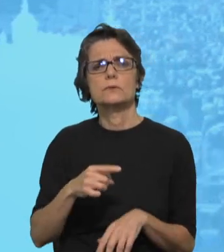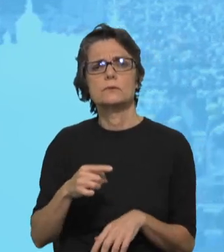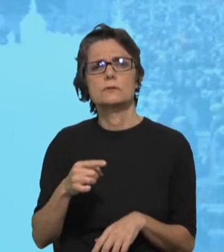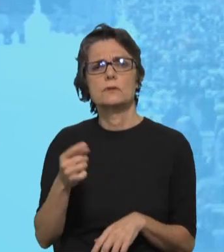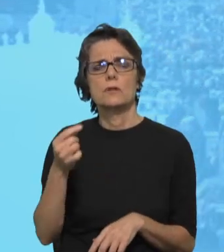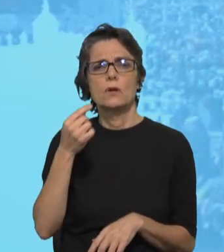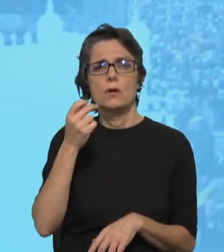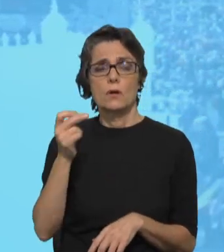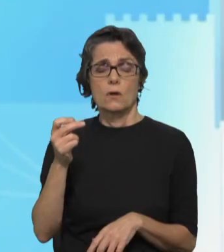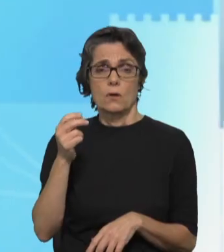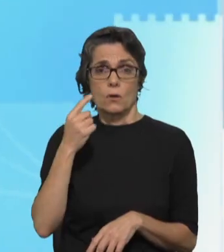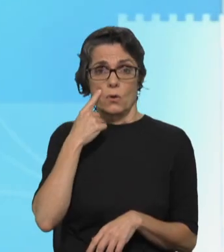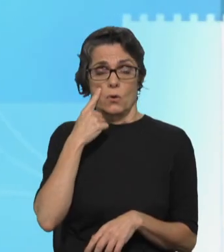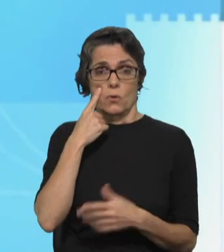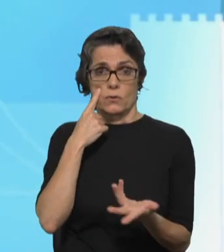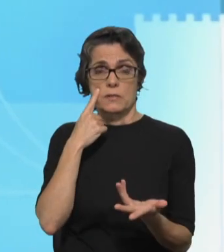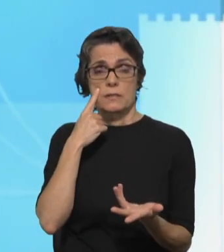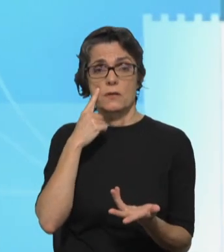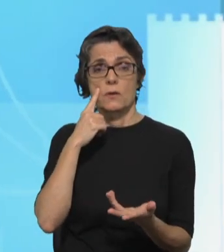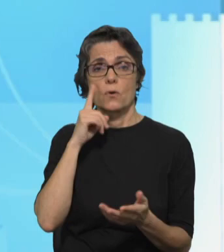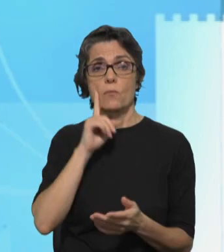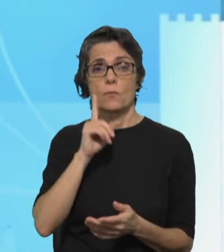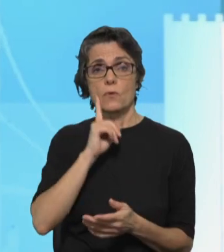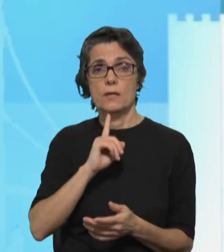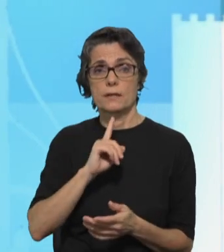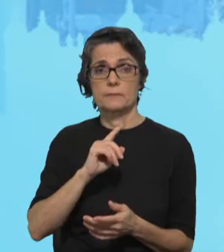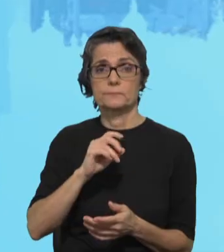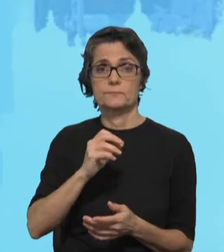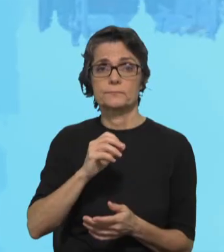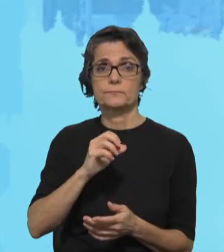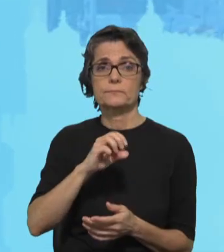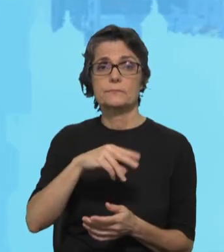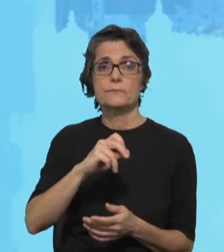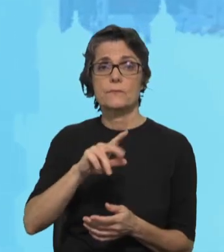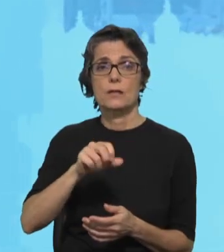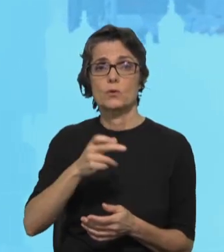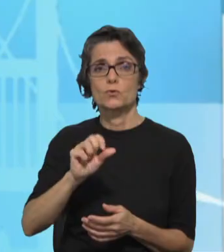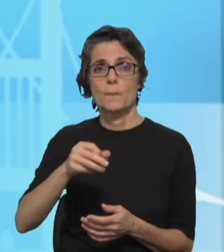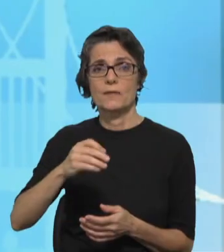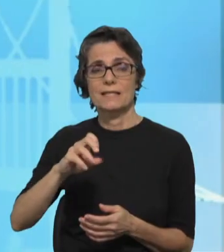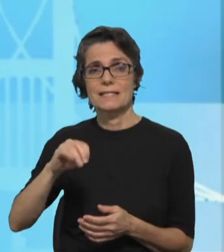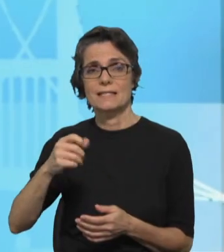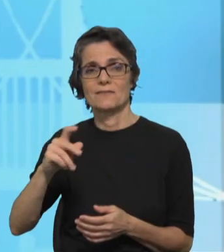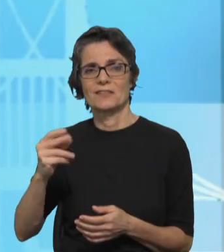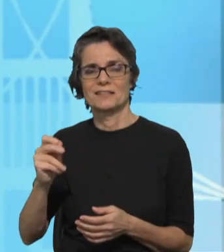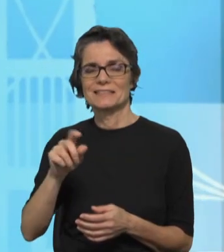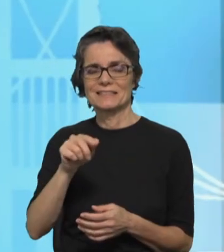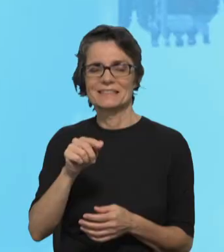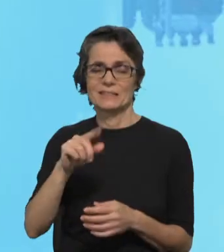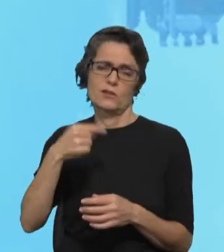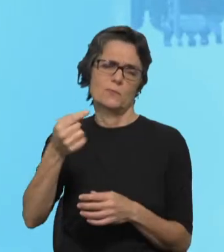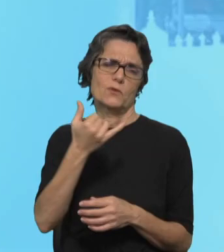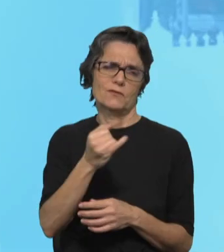Maria Lourdes Pintacilgo, que tinha um projeto político, não é? Mas isso já foi depois do 25 de Abril. Já mais tarde, sim, já mais tarde,